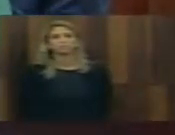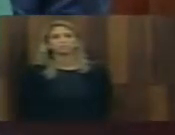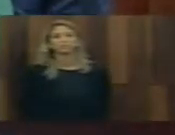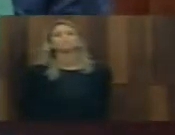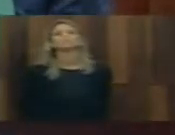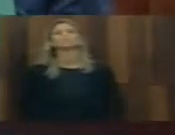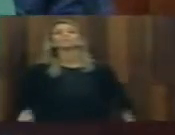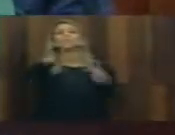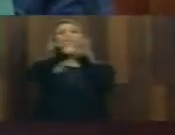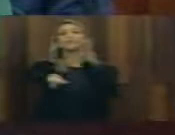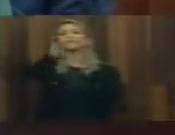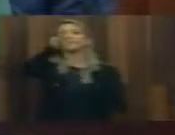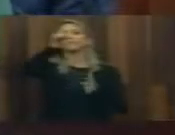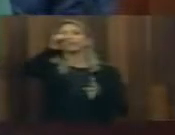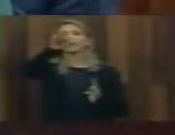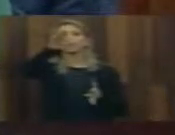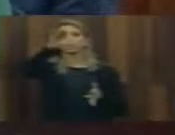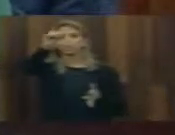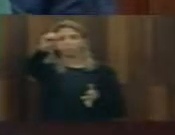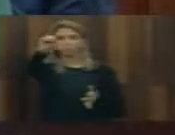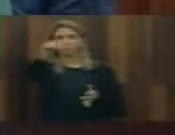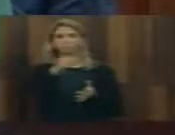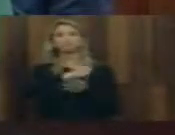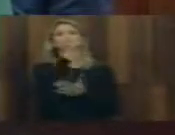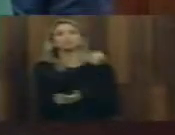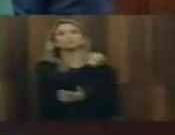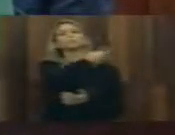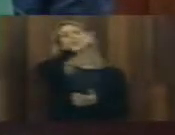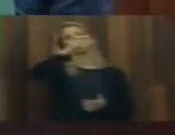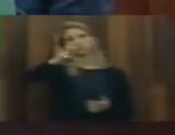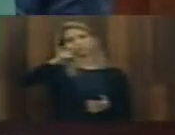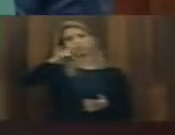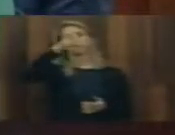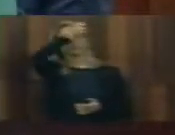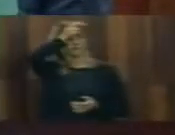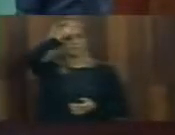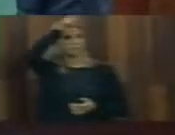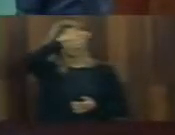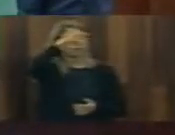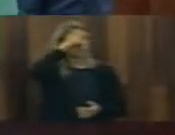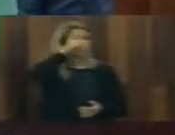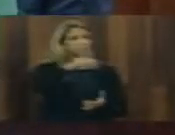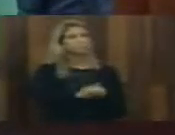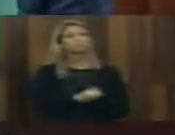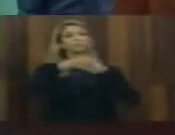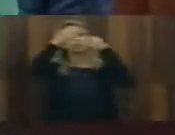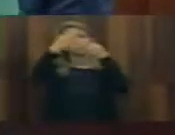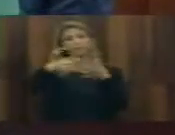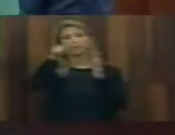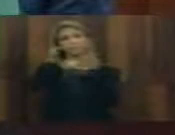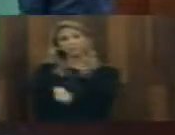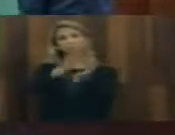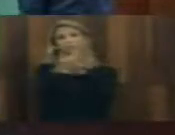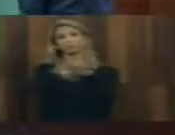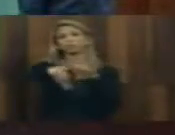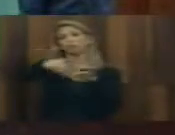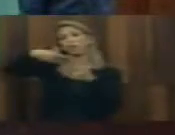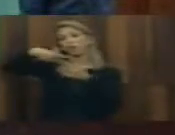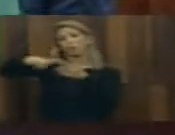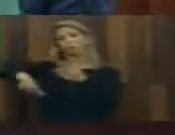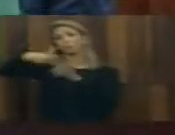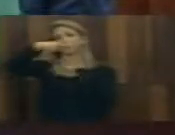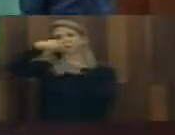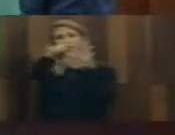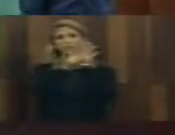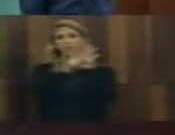Veto 55/19, promovente Adriano Guilherme de Teves Moreno. Dispõe sobre veto total ao projeto